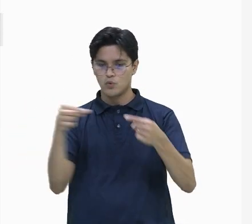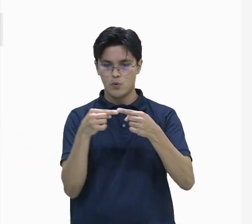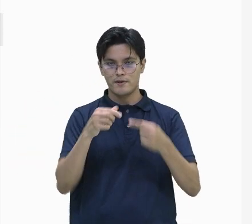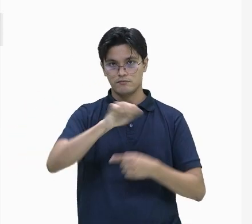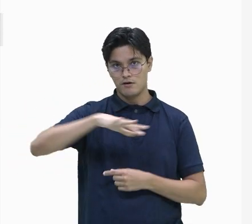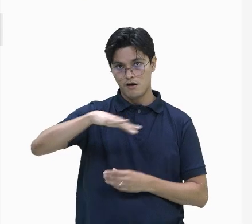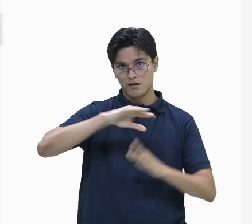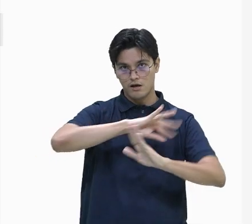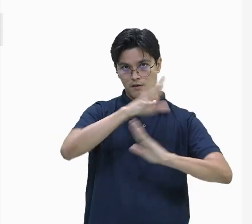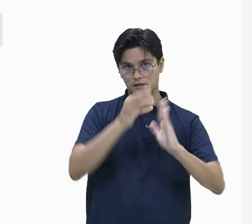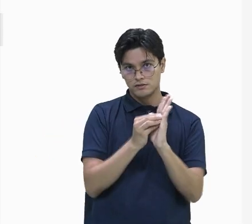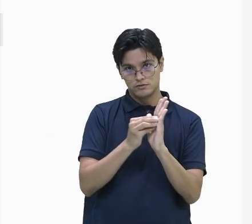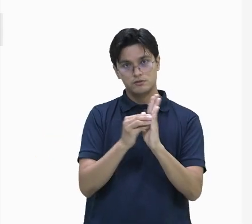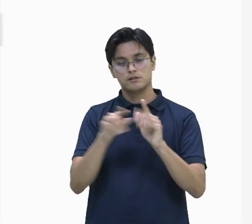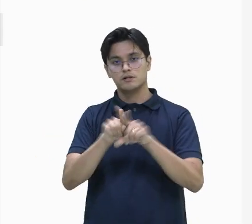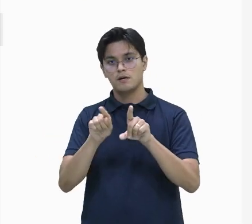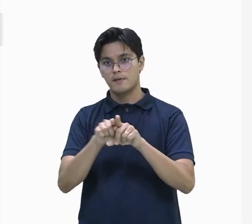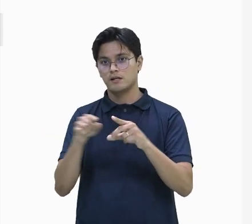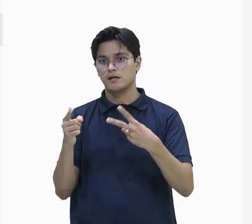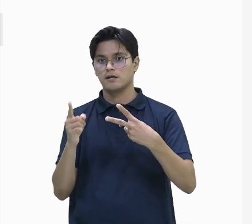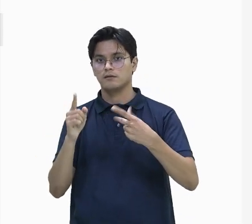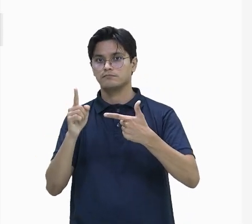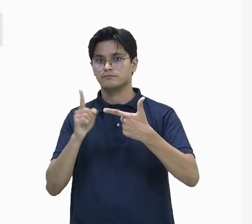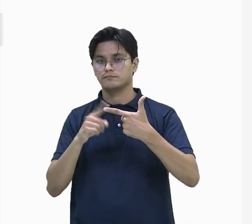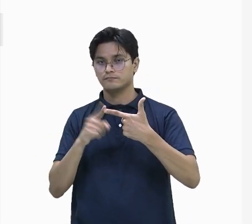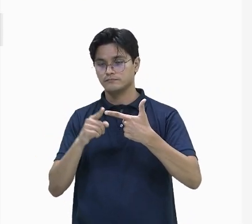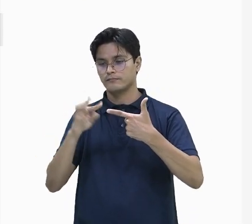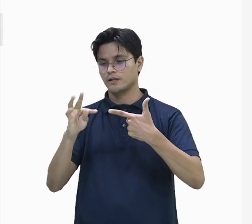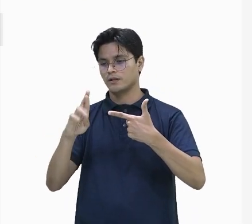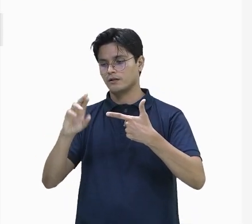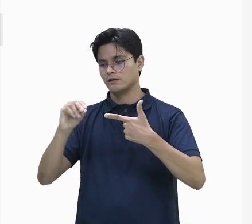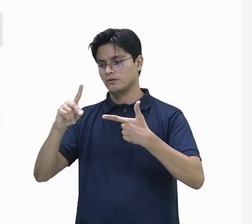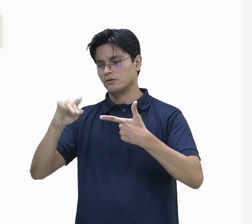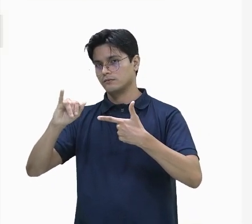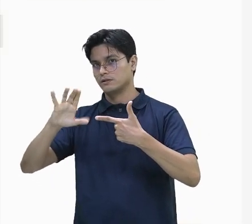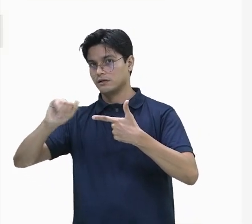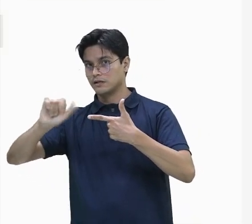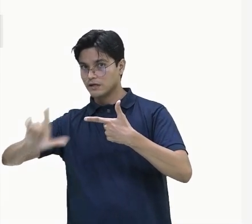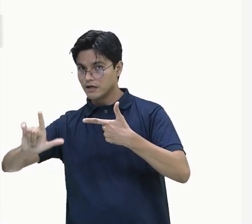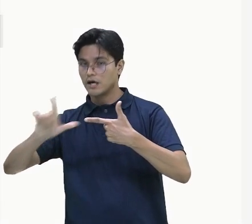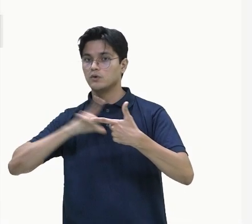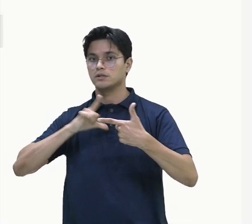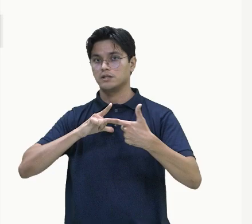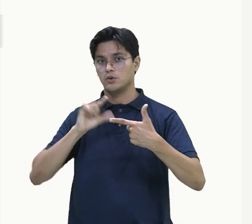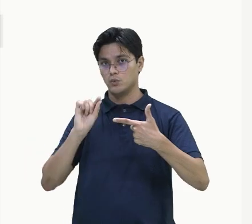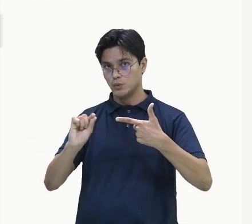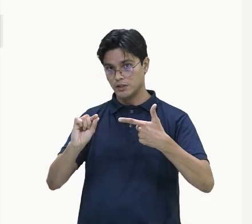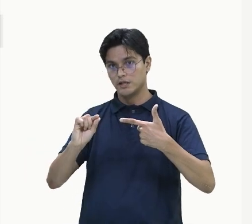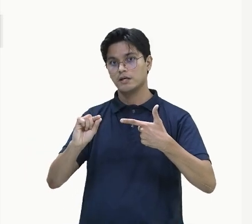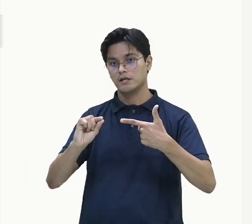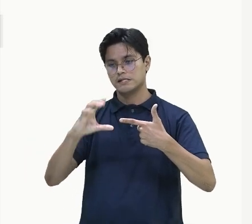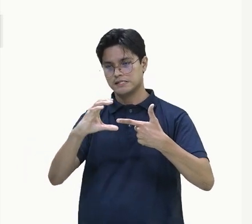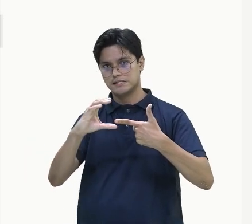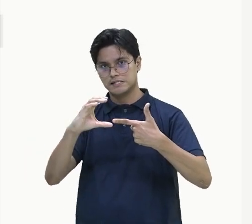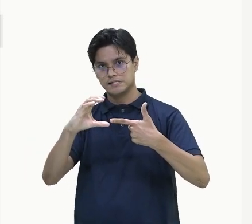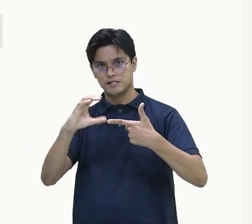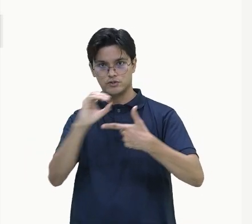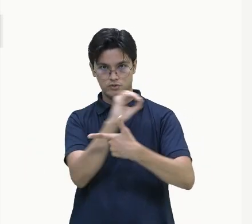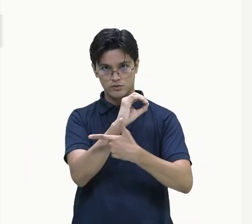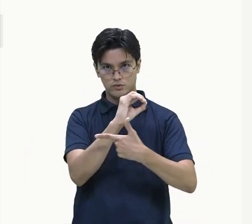clima tropical, aqui em laranja, nós temos a parte do centro-oeste,